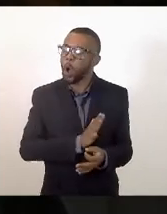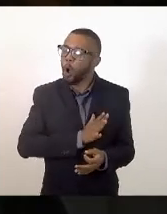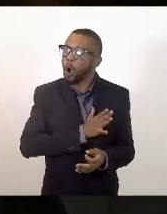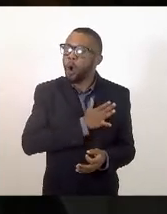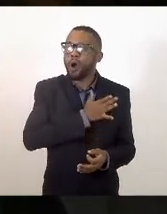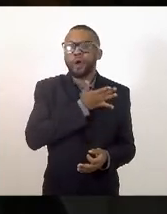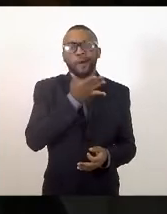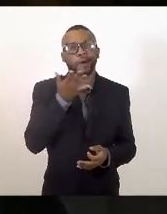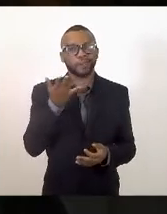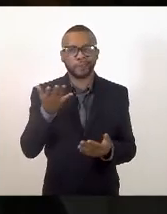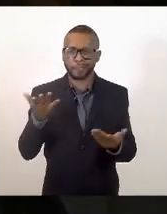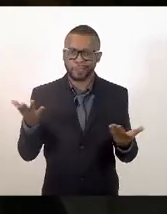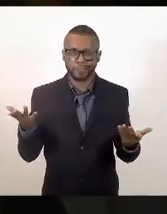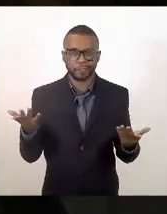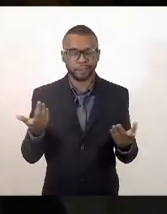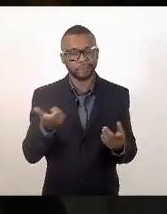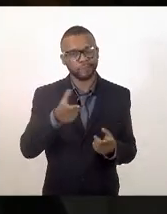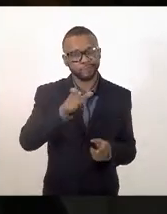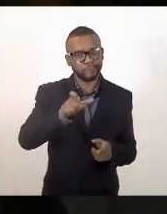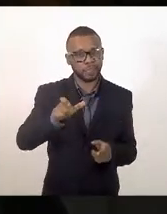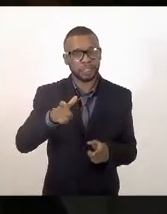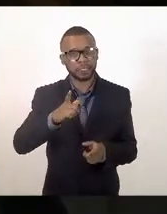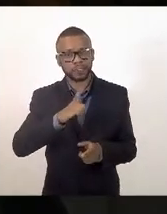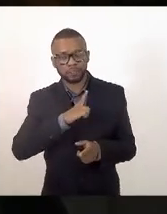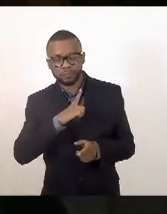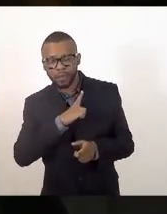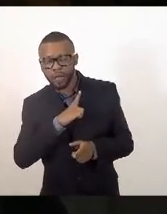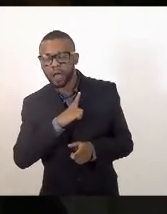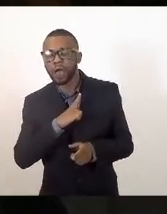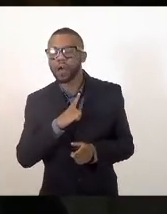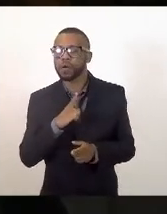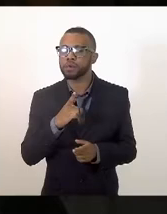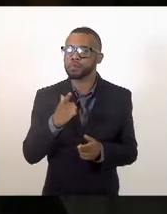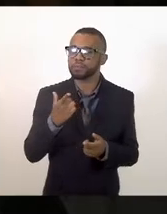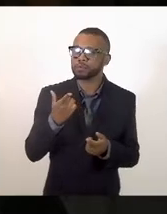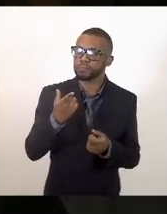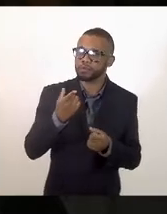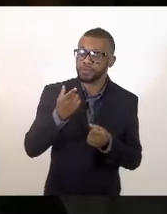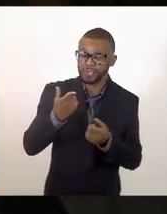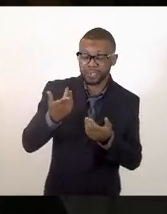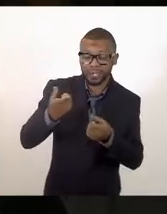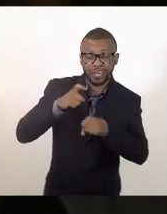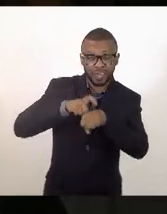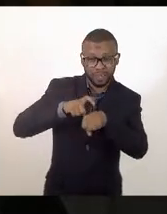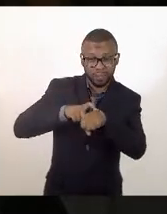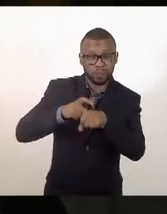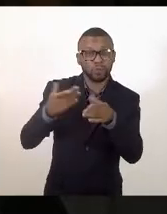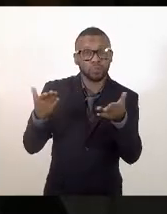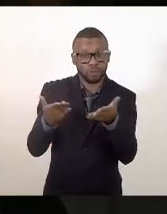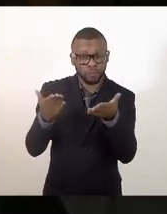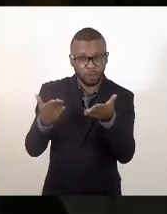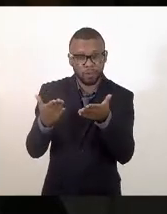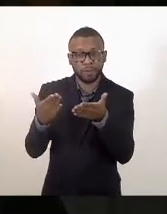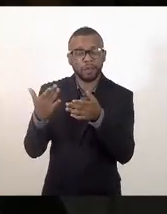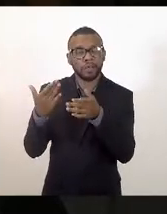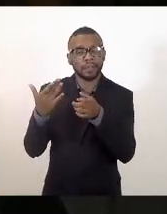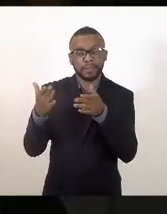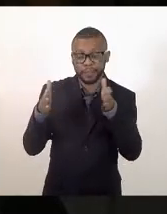horrorosas que tiveram e estão tendo ao longo de todo esse